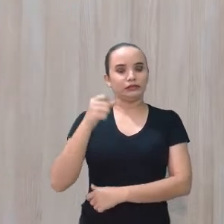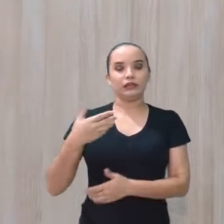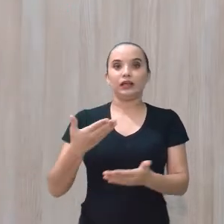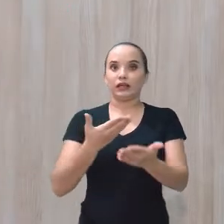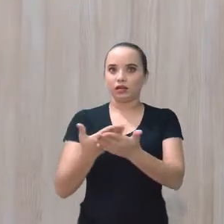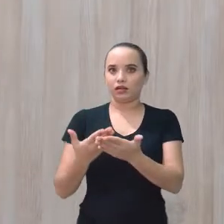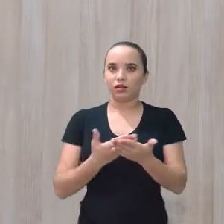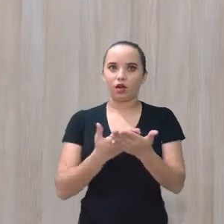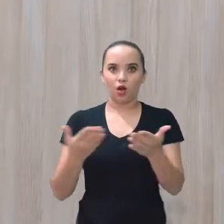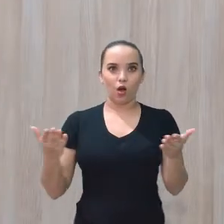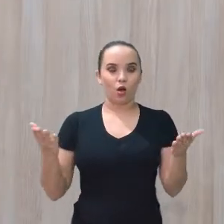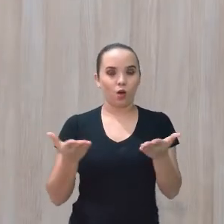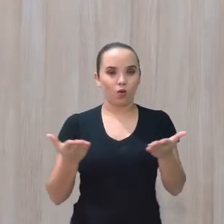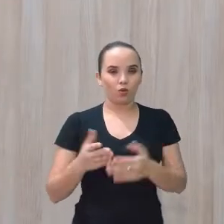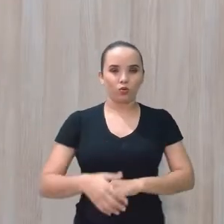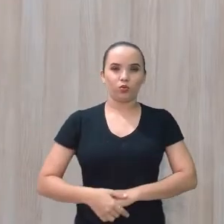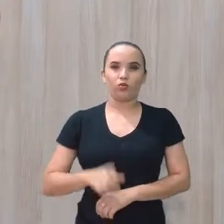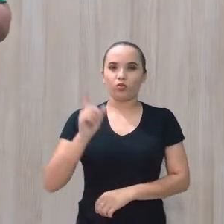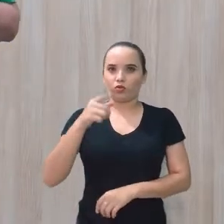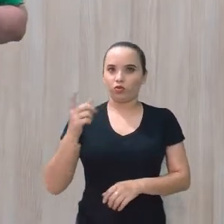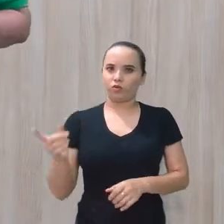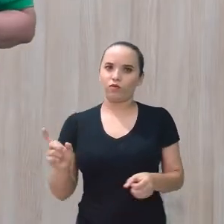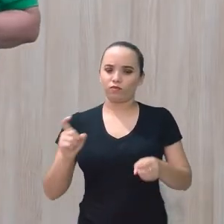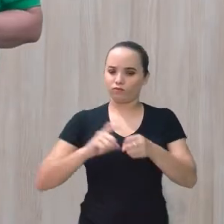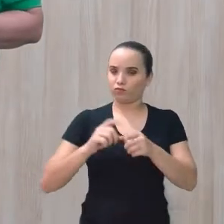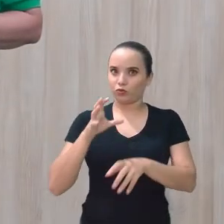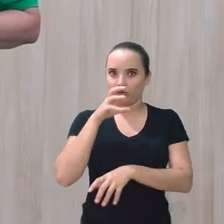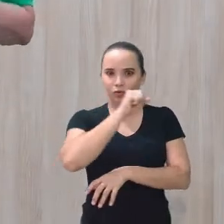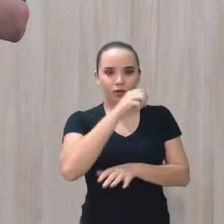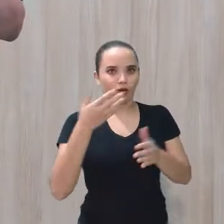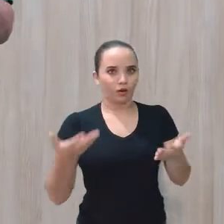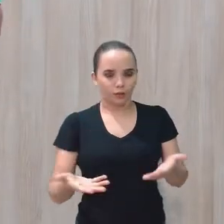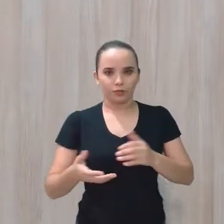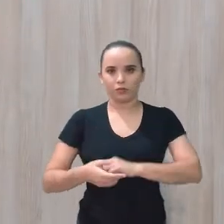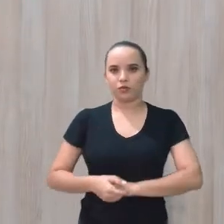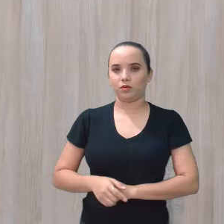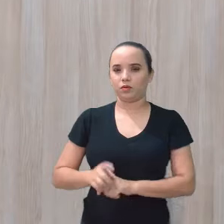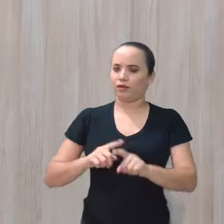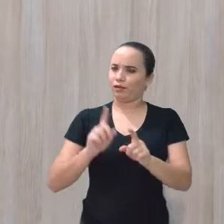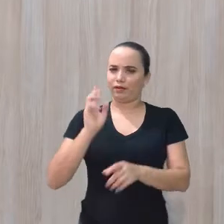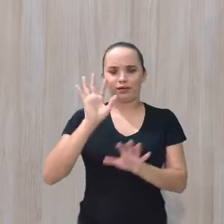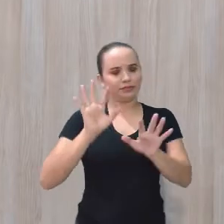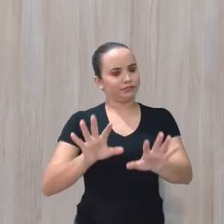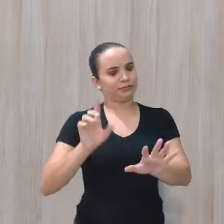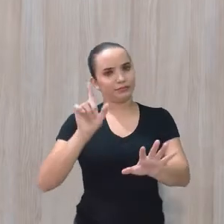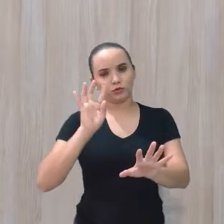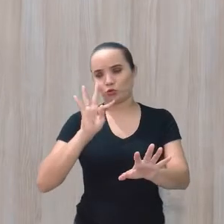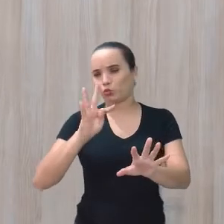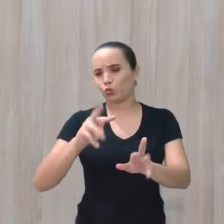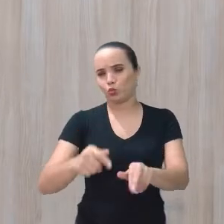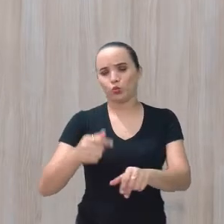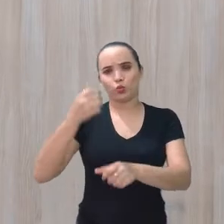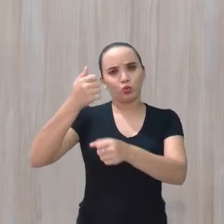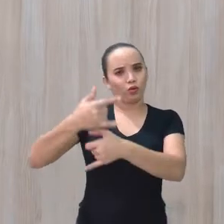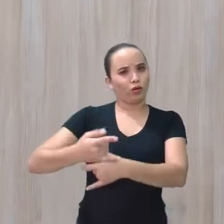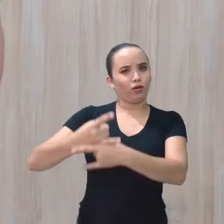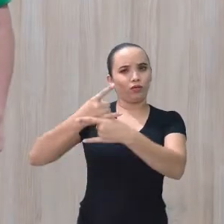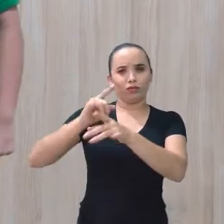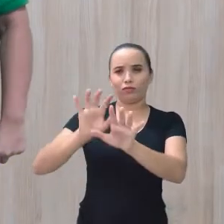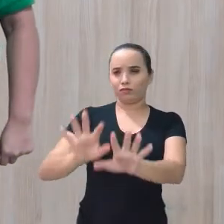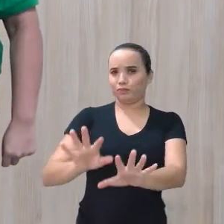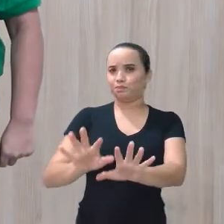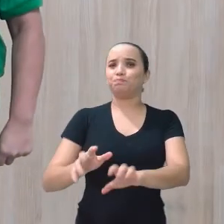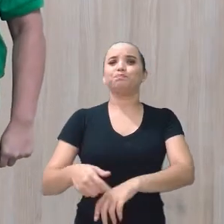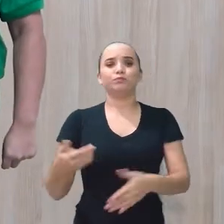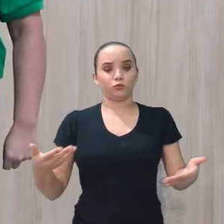aula voltei aqui imediatamente. É assim, tudo ao vivo é desse jeito. Então, a nossa aula